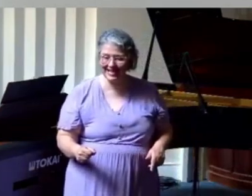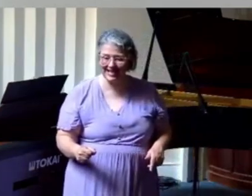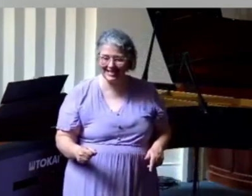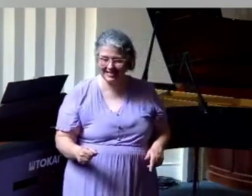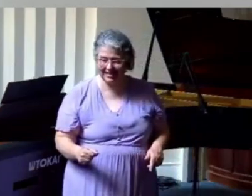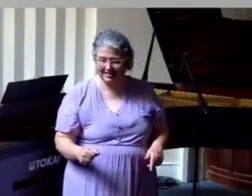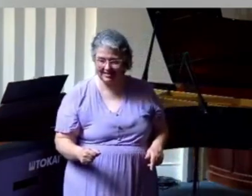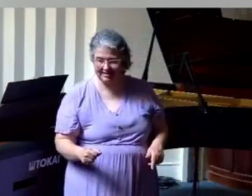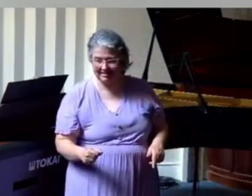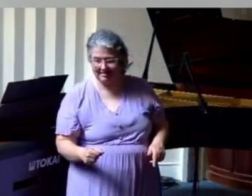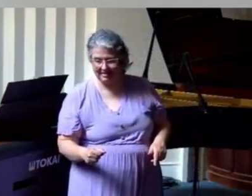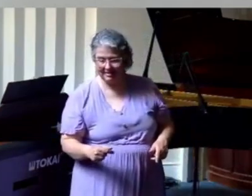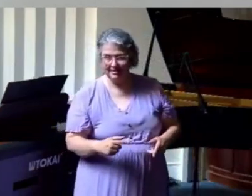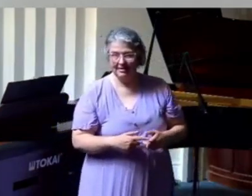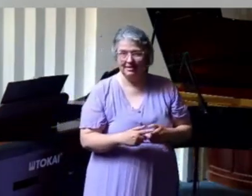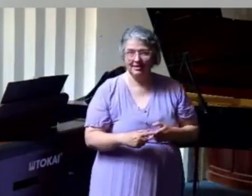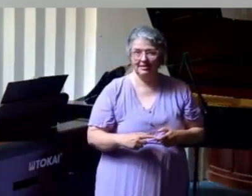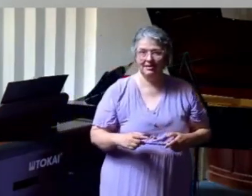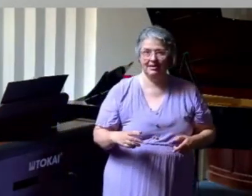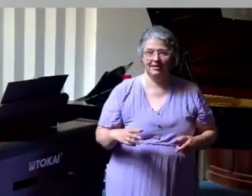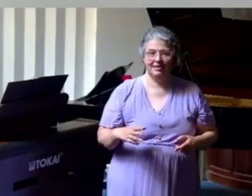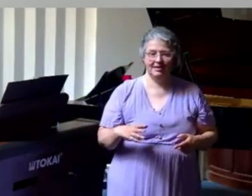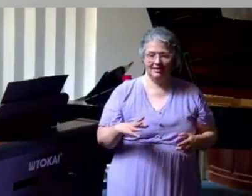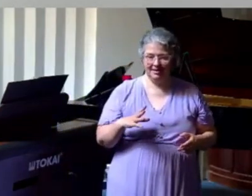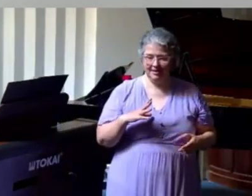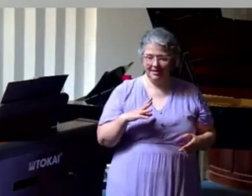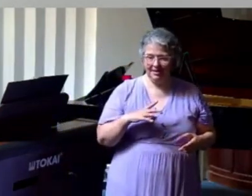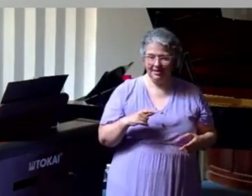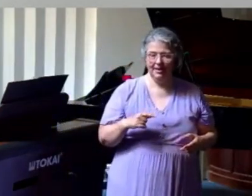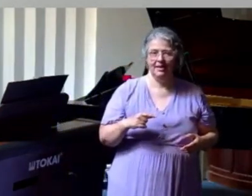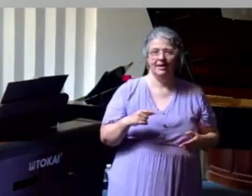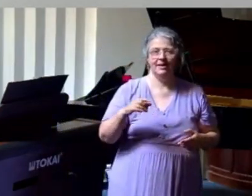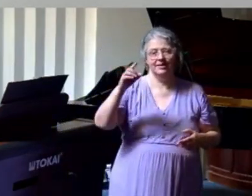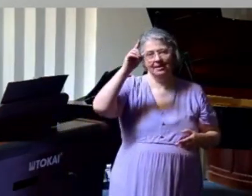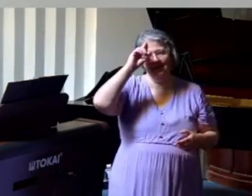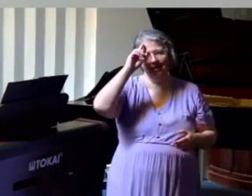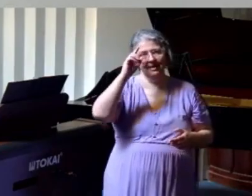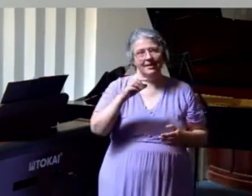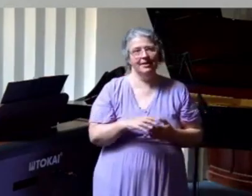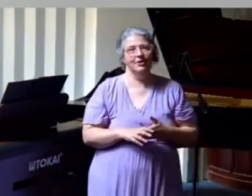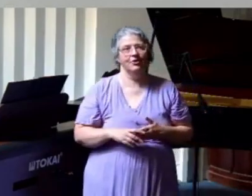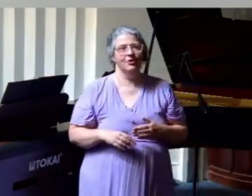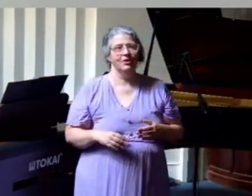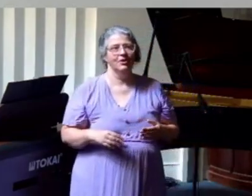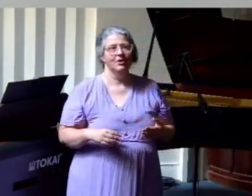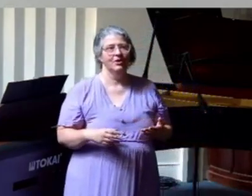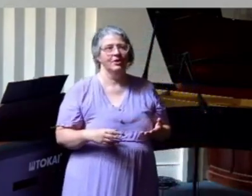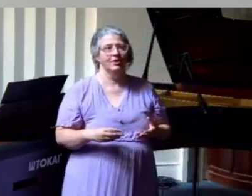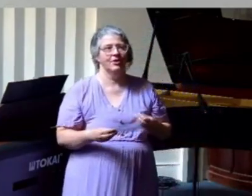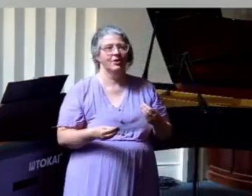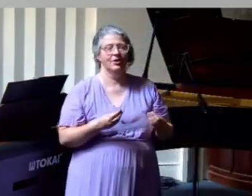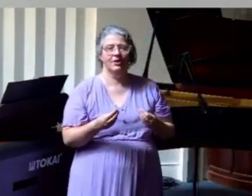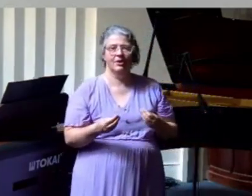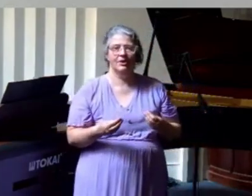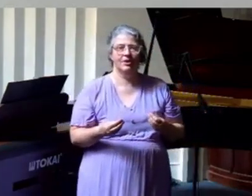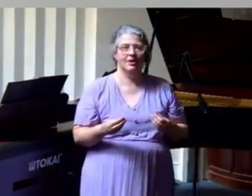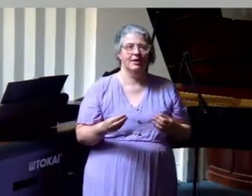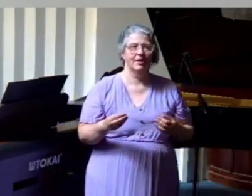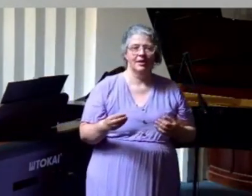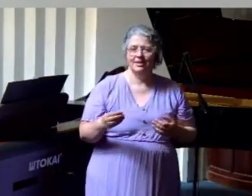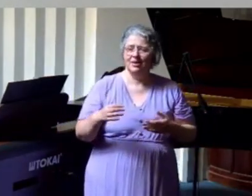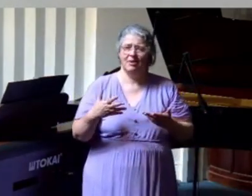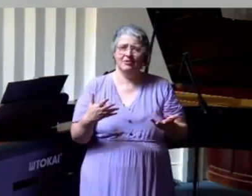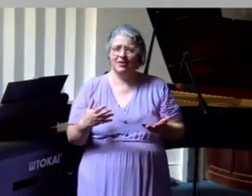pouco mais. Um dia eles partem, um dia eles não estão mais ali, nem Joiada,